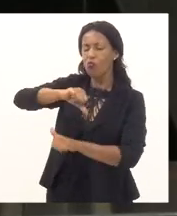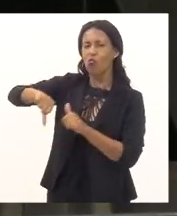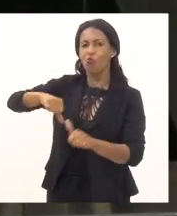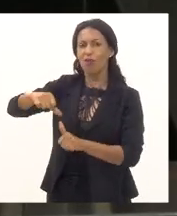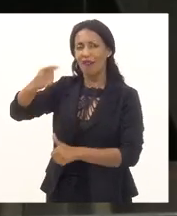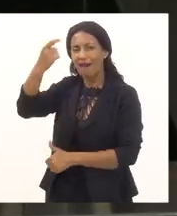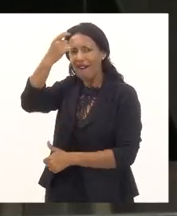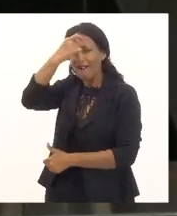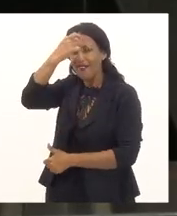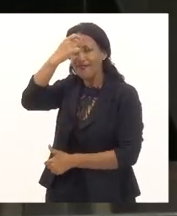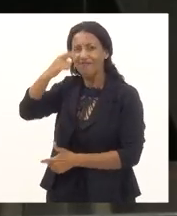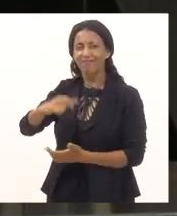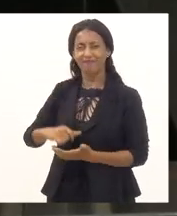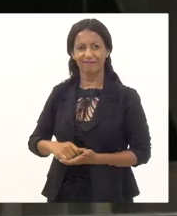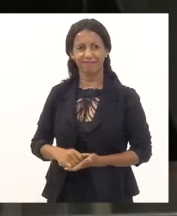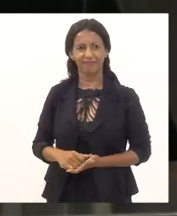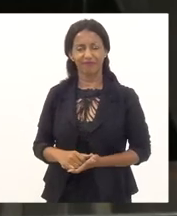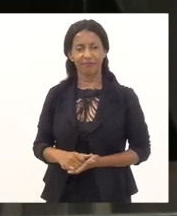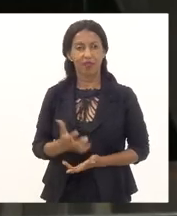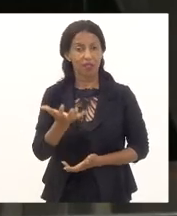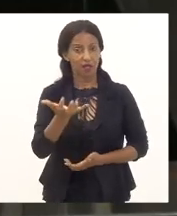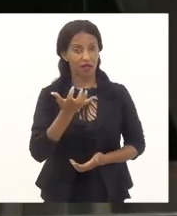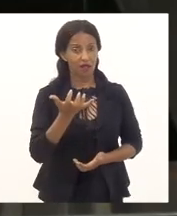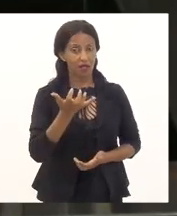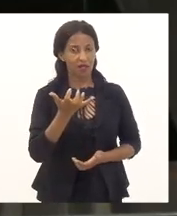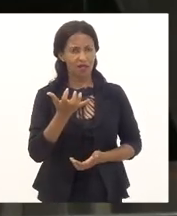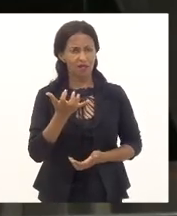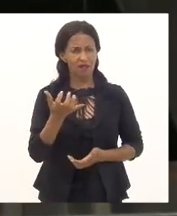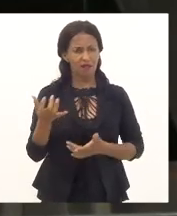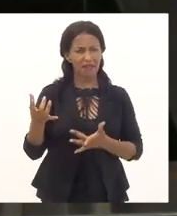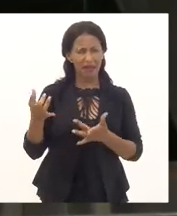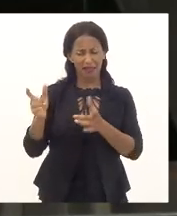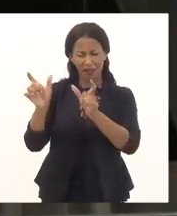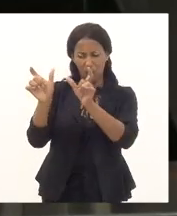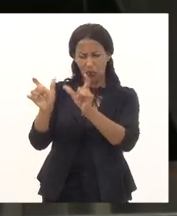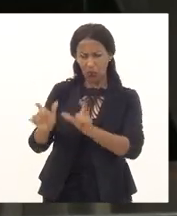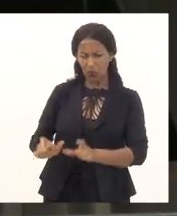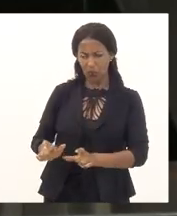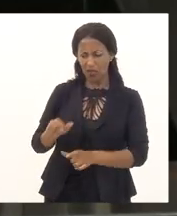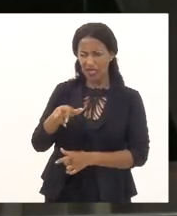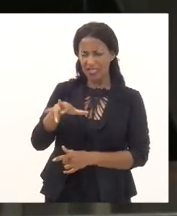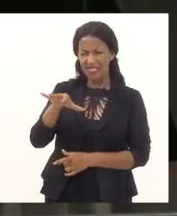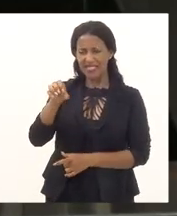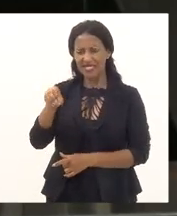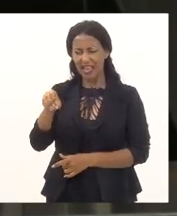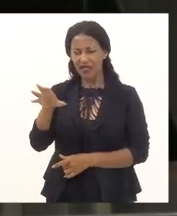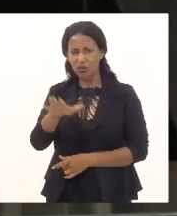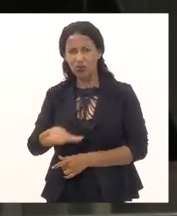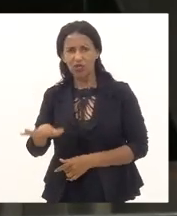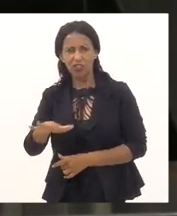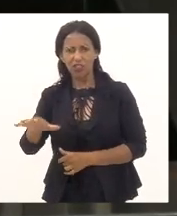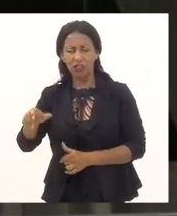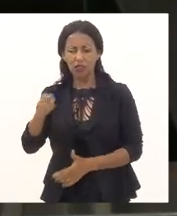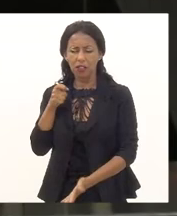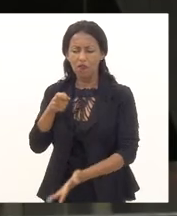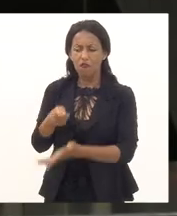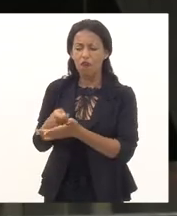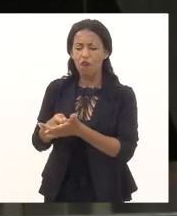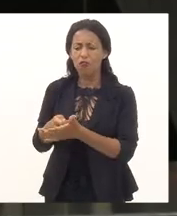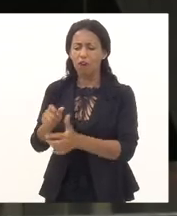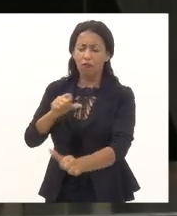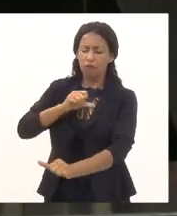sexual. Estão tentando despersonalizar o sexo das nossas crianças, forçando uma